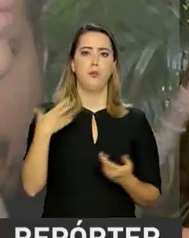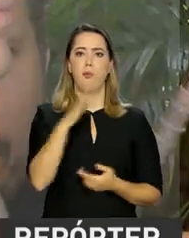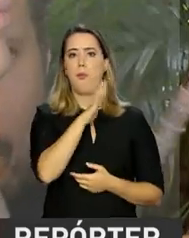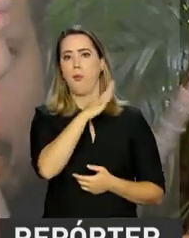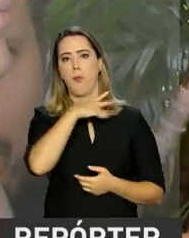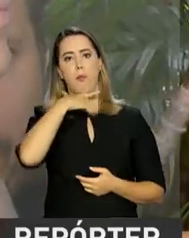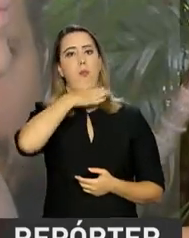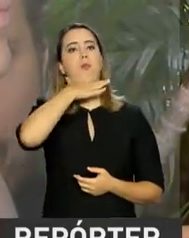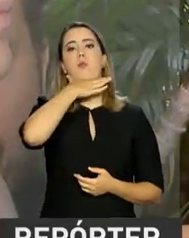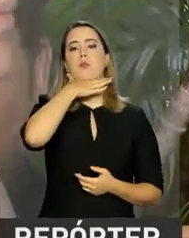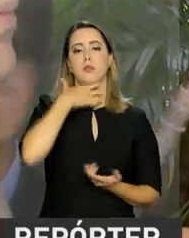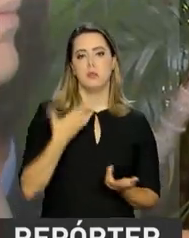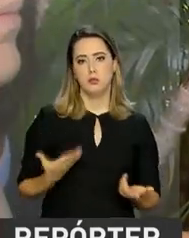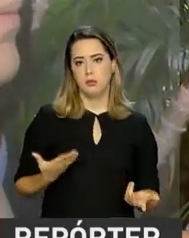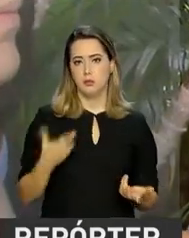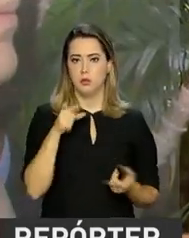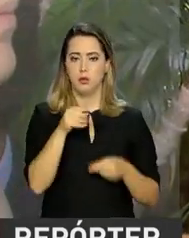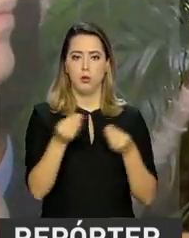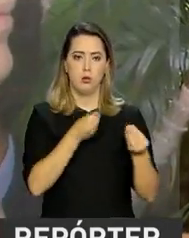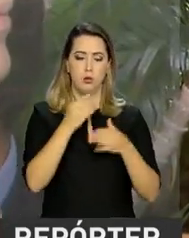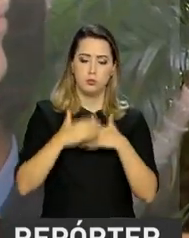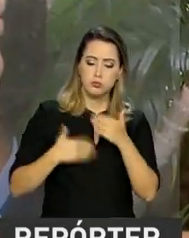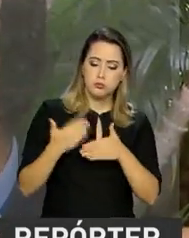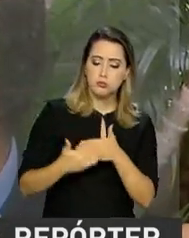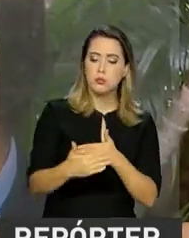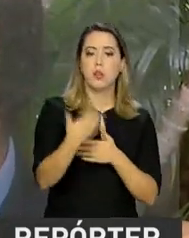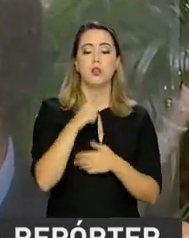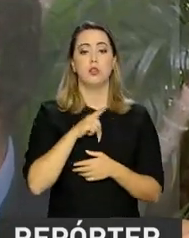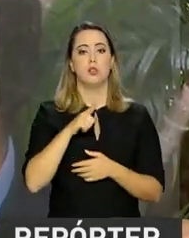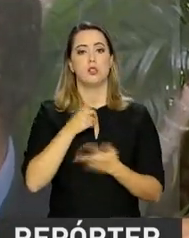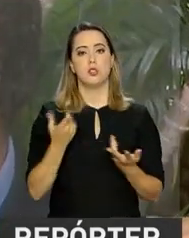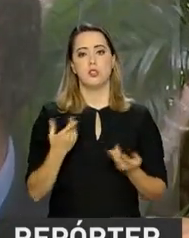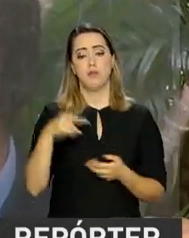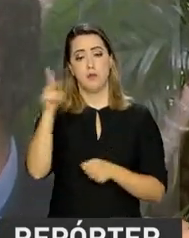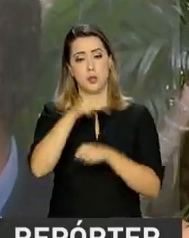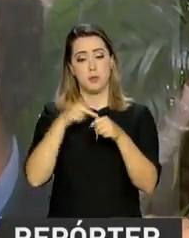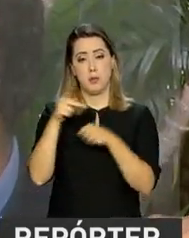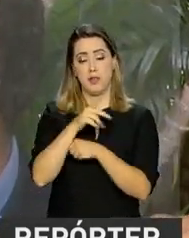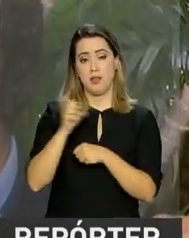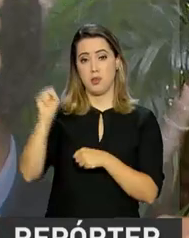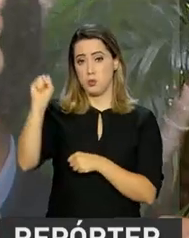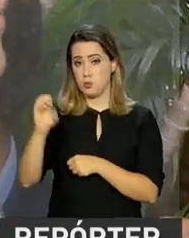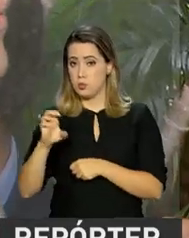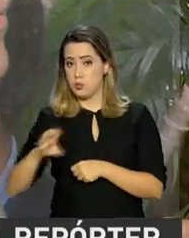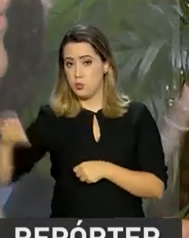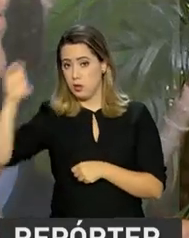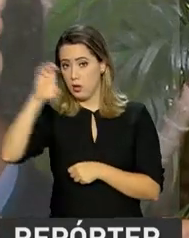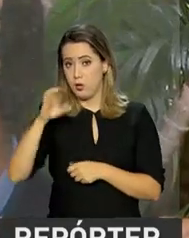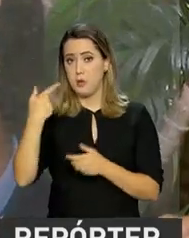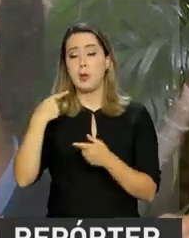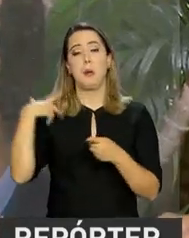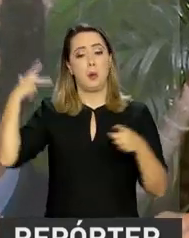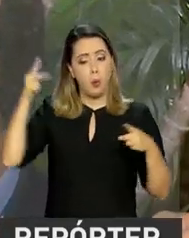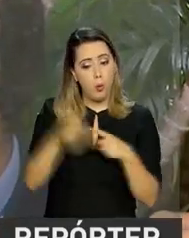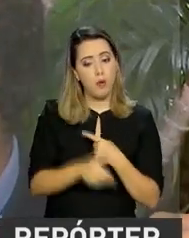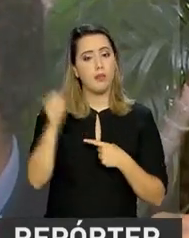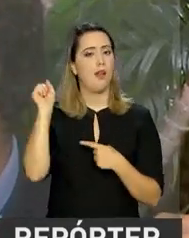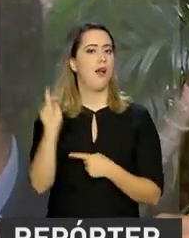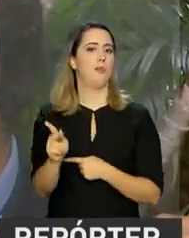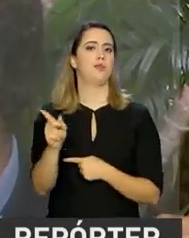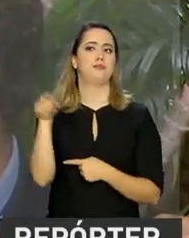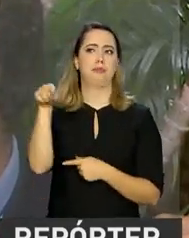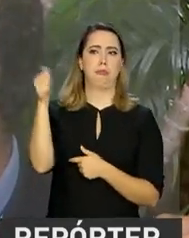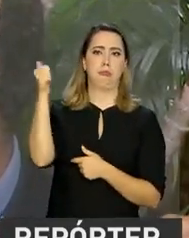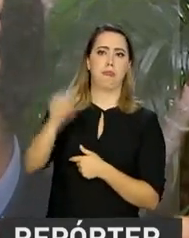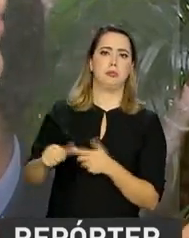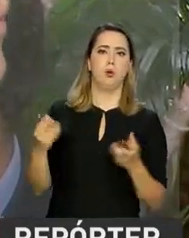Se entrar numa trajetória sustentável, nós tivemos países do sul da Europa, como a Grécia, por exemplo, que teve que cortar o valor da aposentadoria. Isso é dramático,